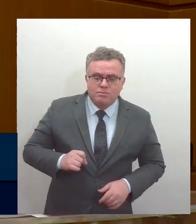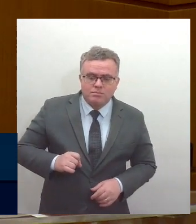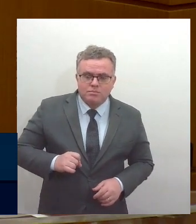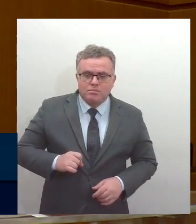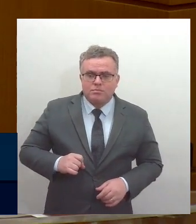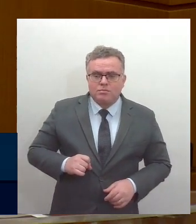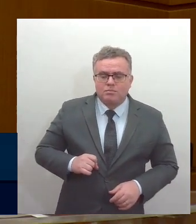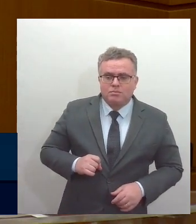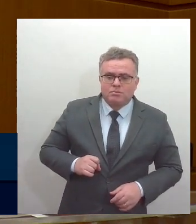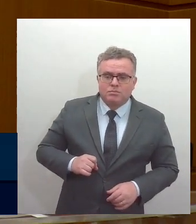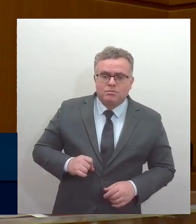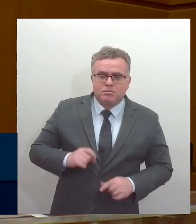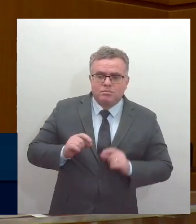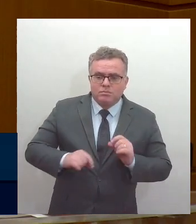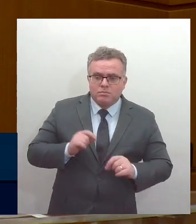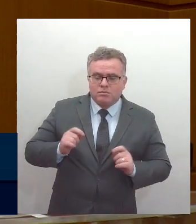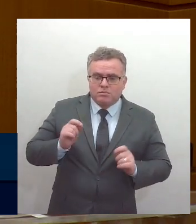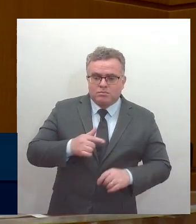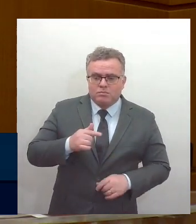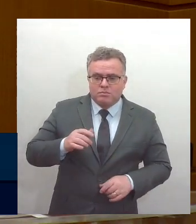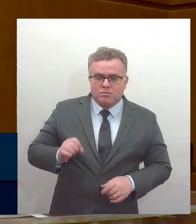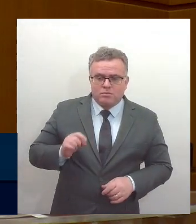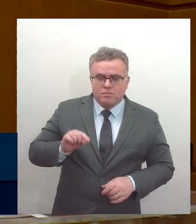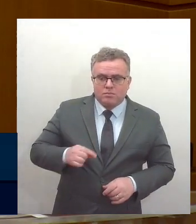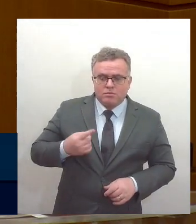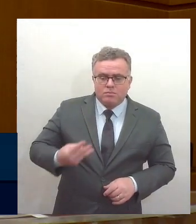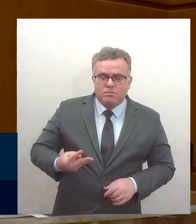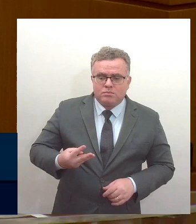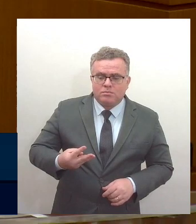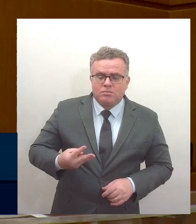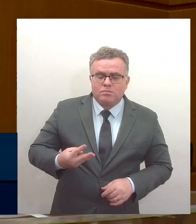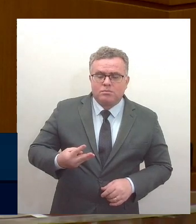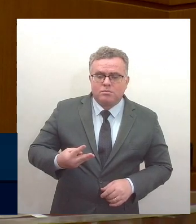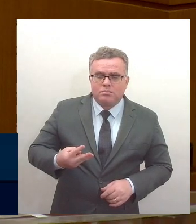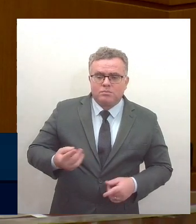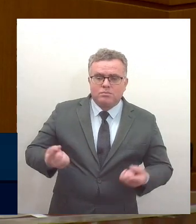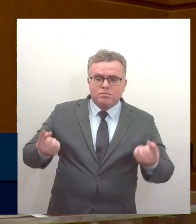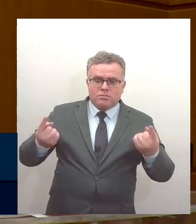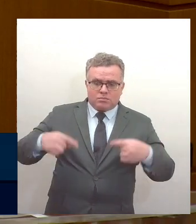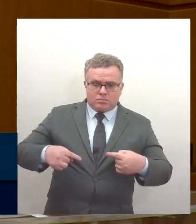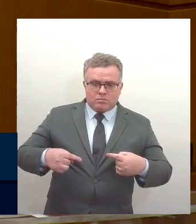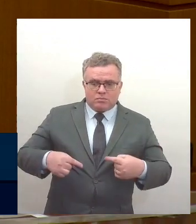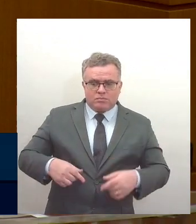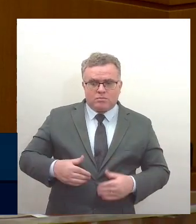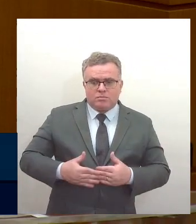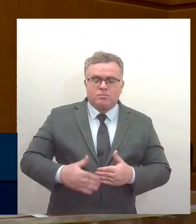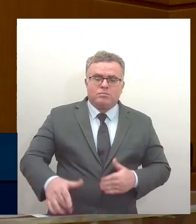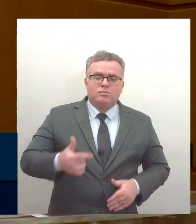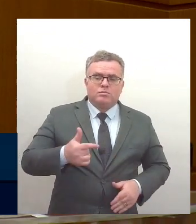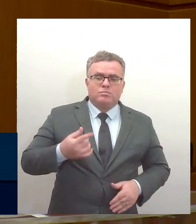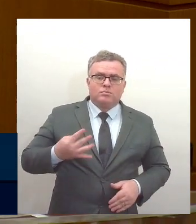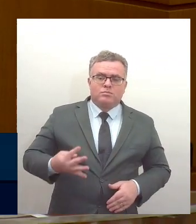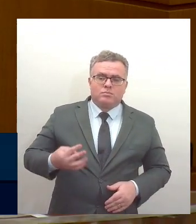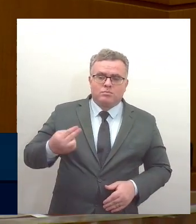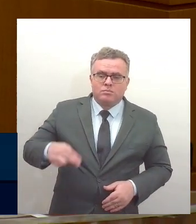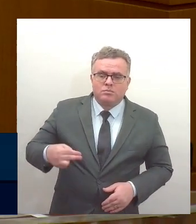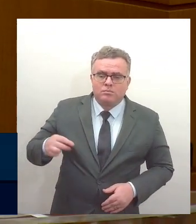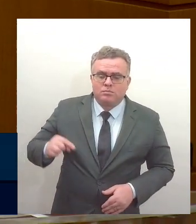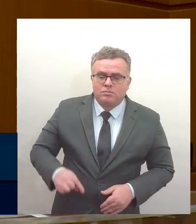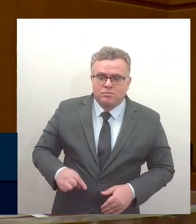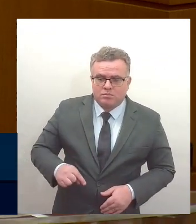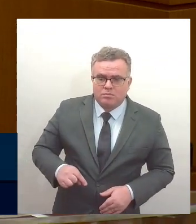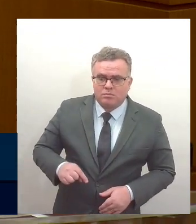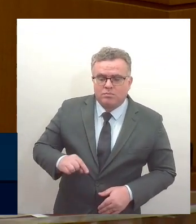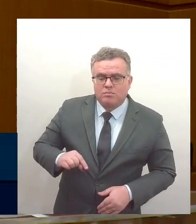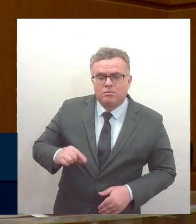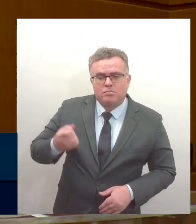70.3. A competição acontece no dia 24 de novembro deste ano, em nossa capital, encerrando o circuito que inclui